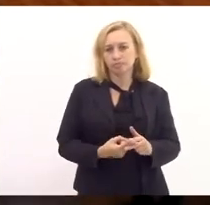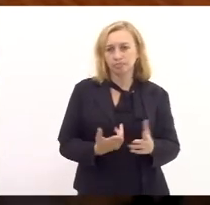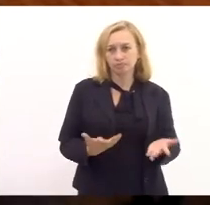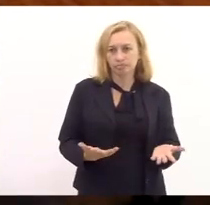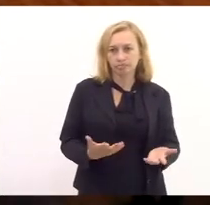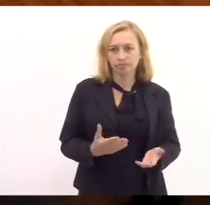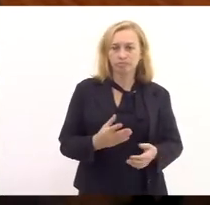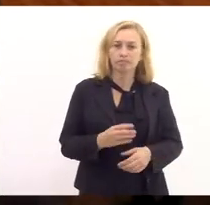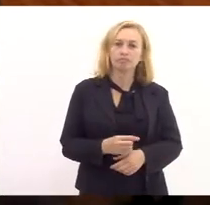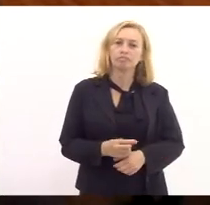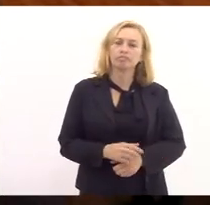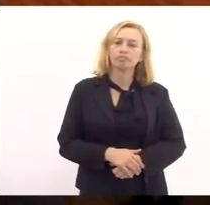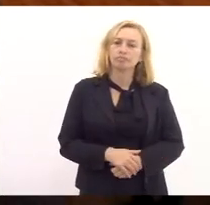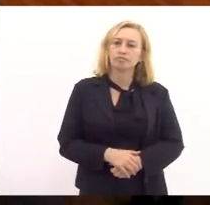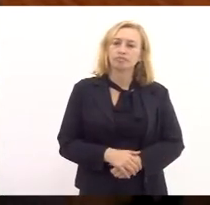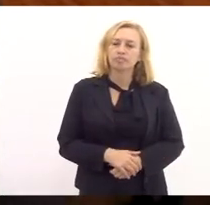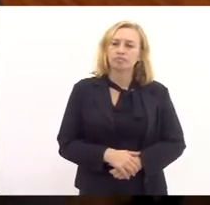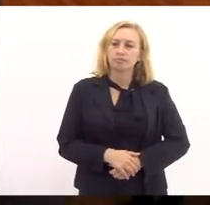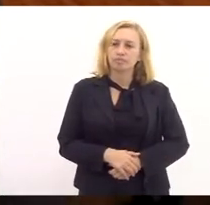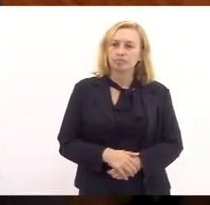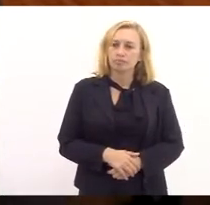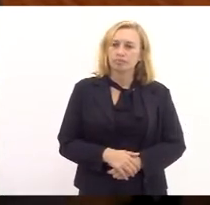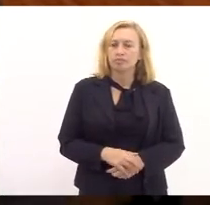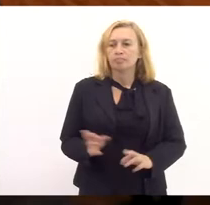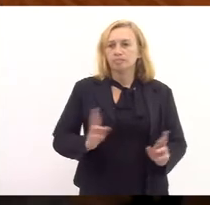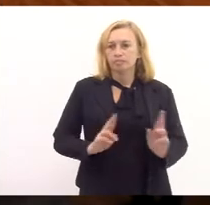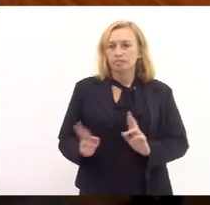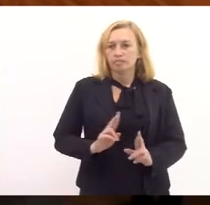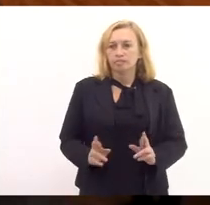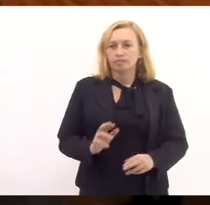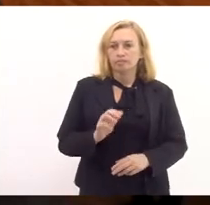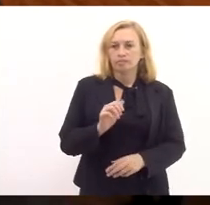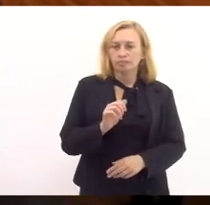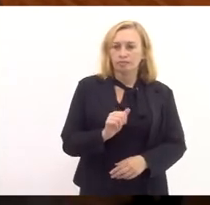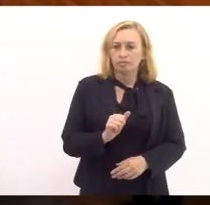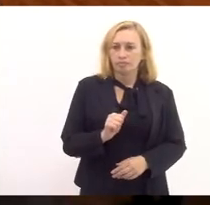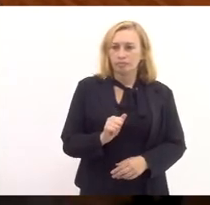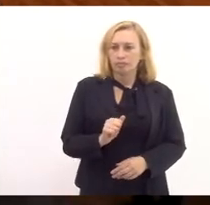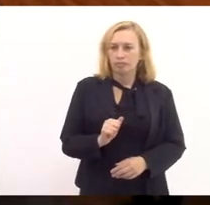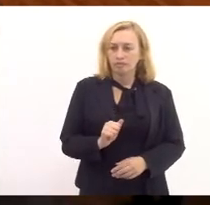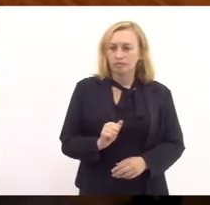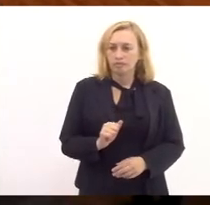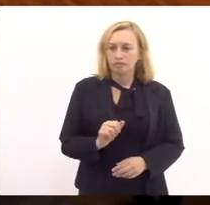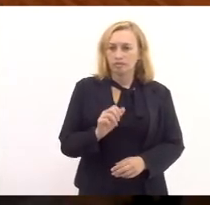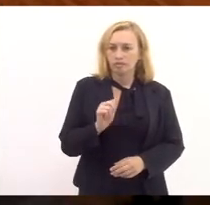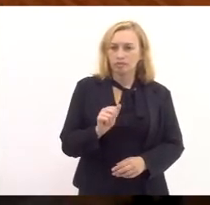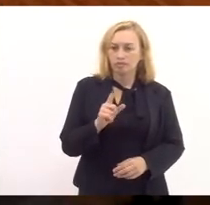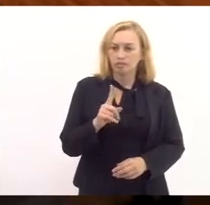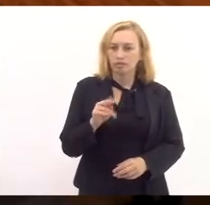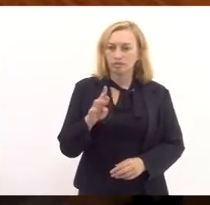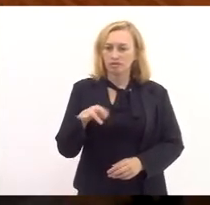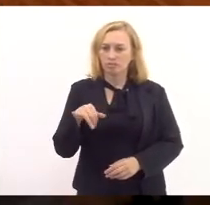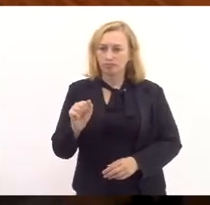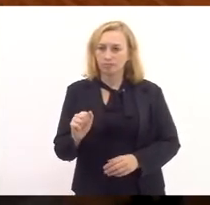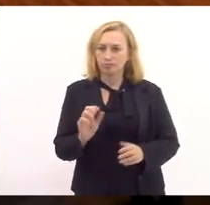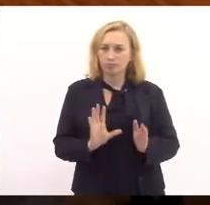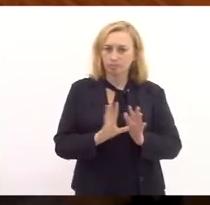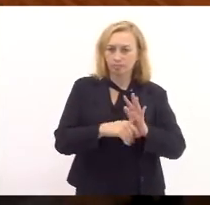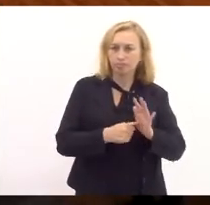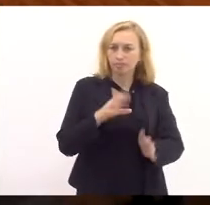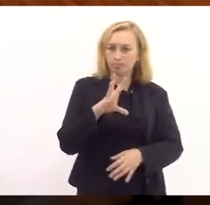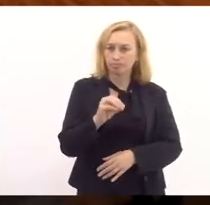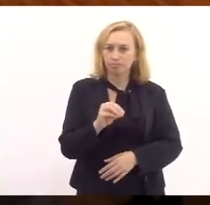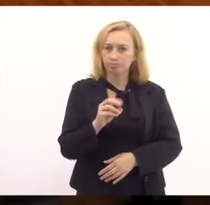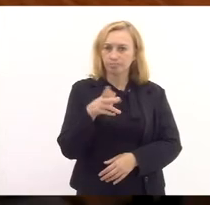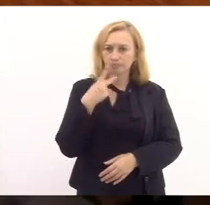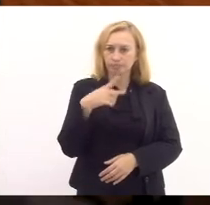manutenção corretiva. Né? Em relação à divergência dos furtos de cabos que Vossa Excelência se manifestou